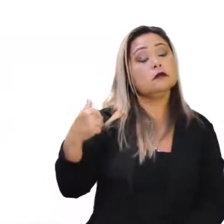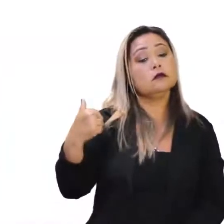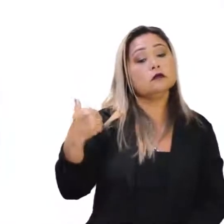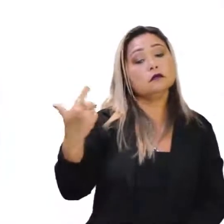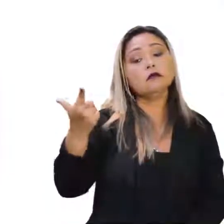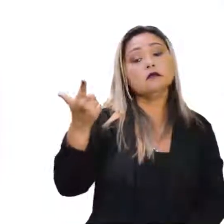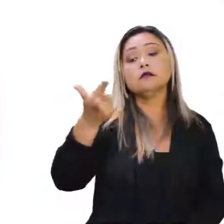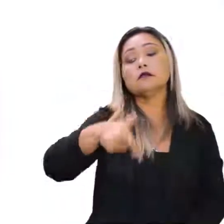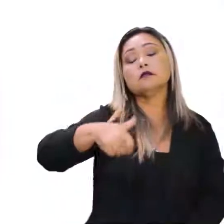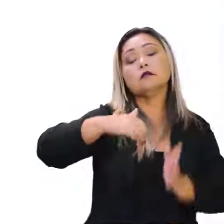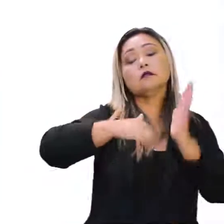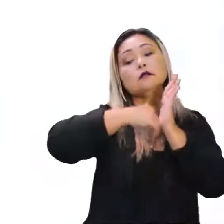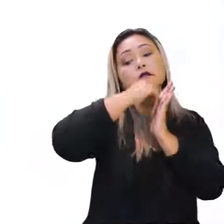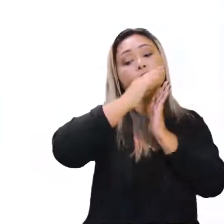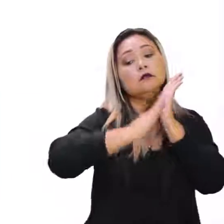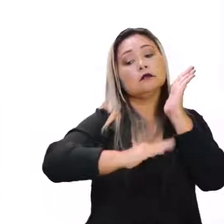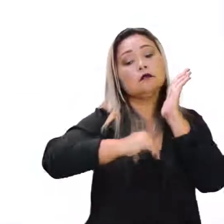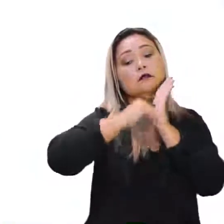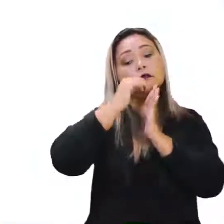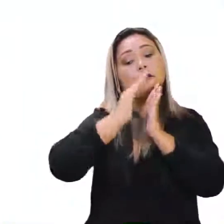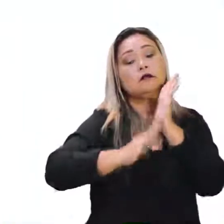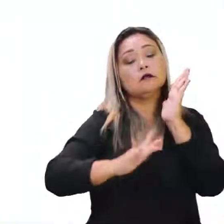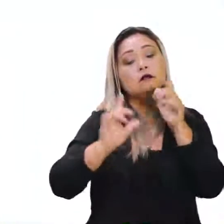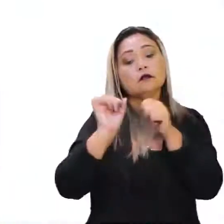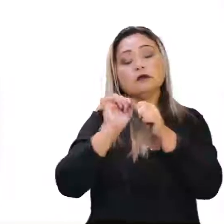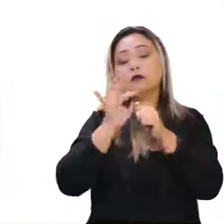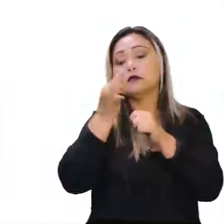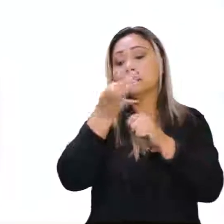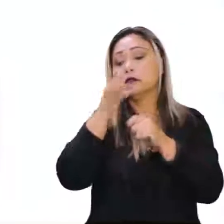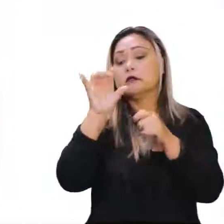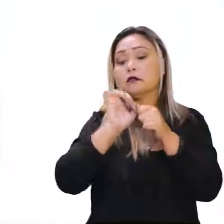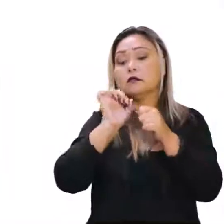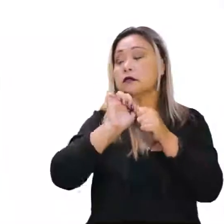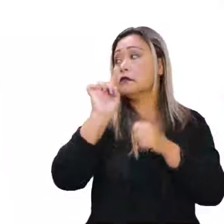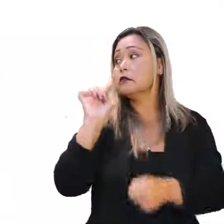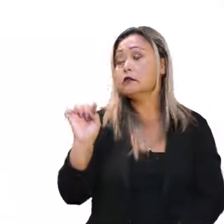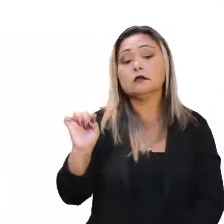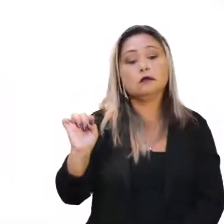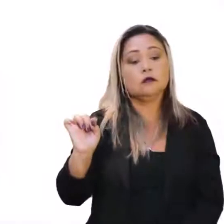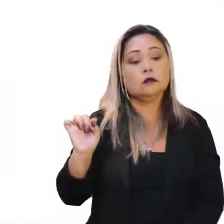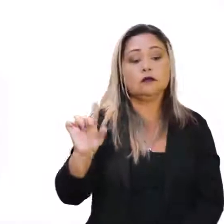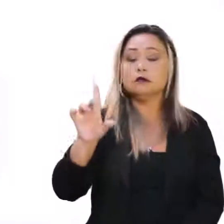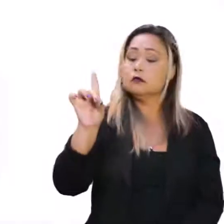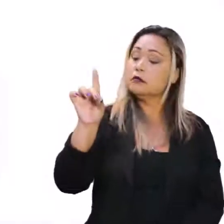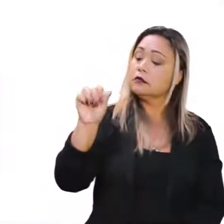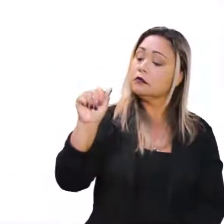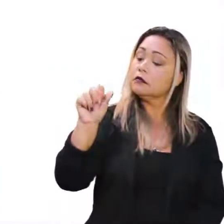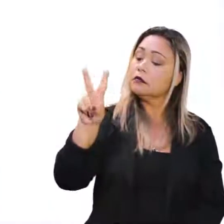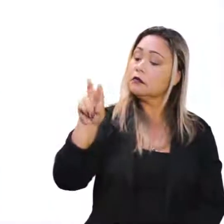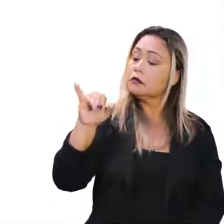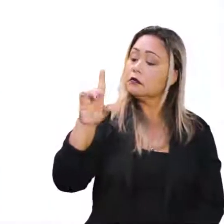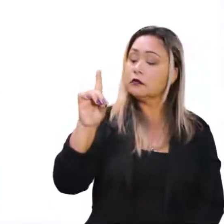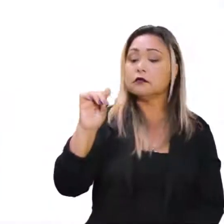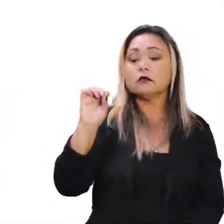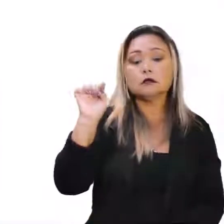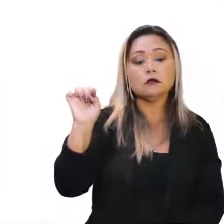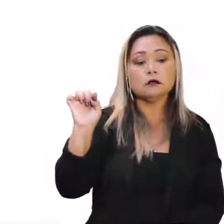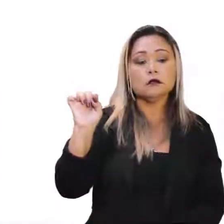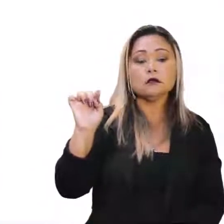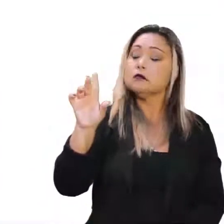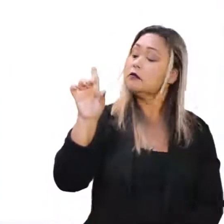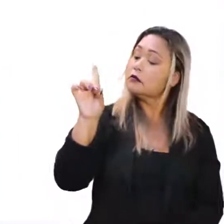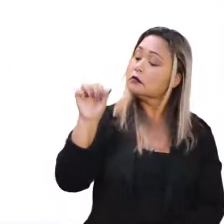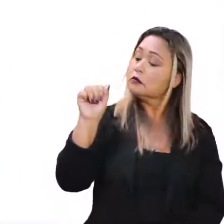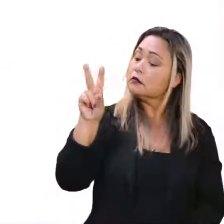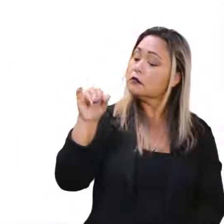Aqui uma outra obra. Pois é, eu vou fazer um pequeno comentário aqui, porque o David, o Davi, o